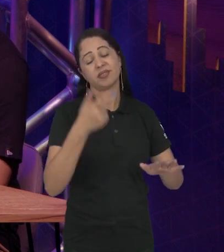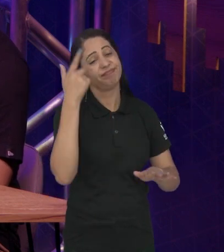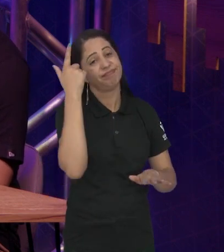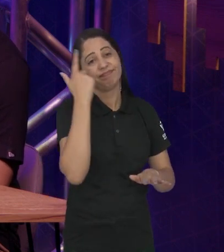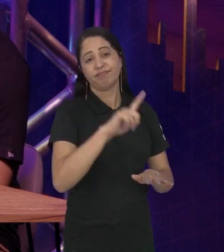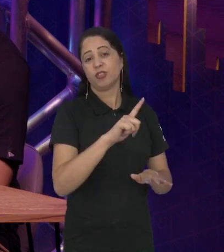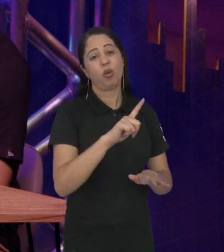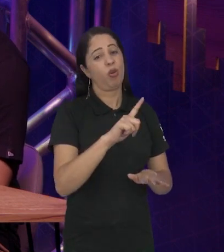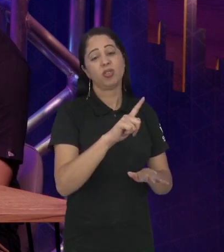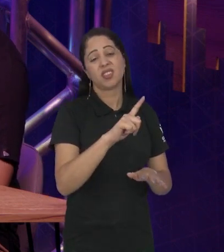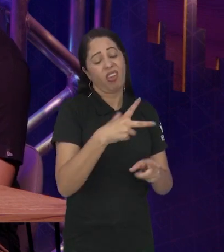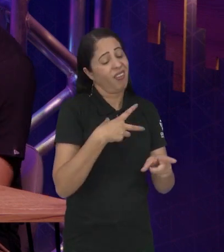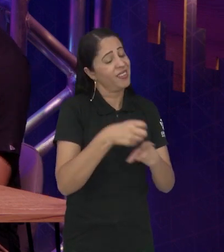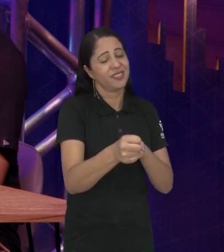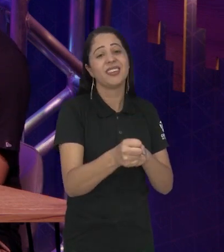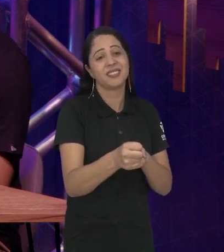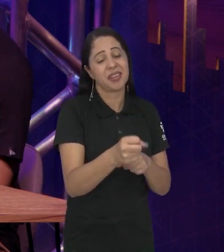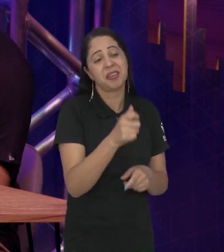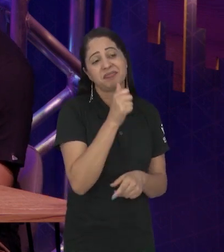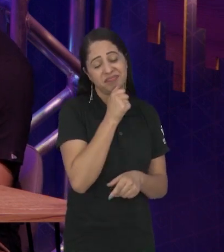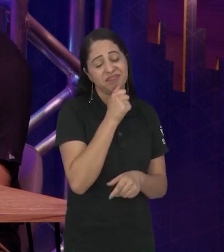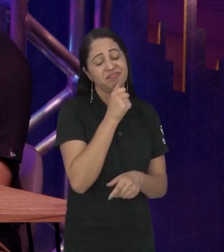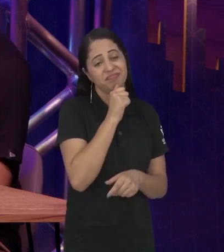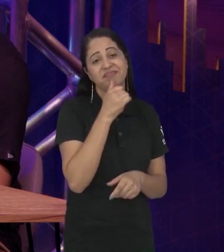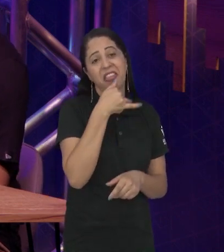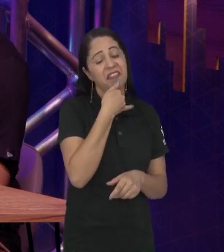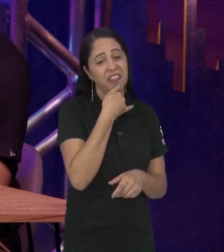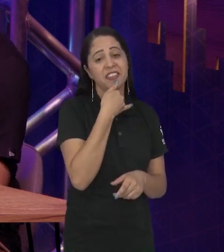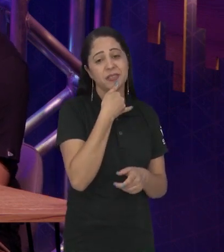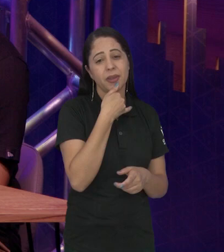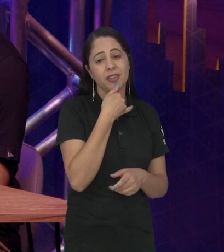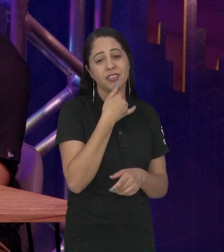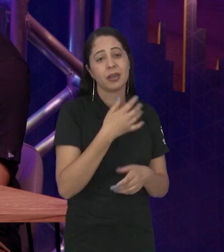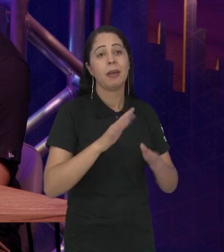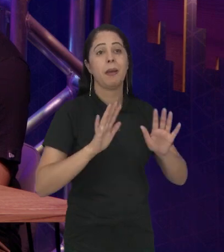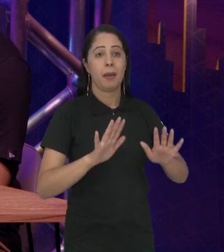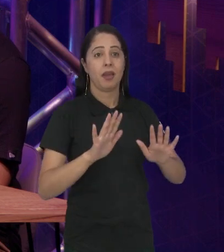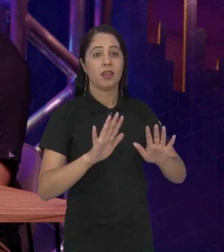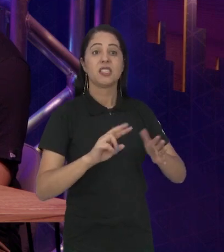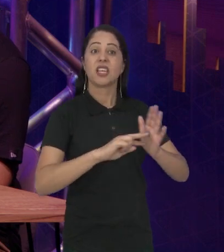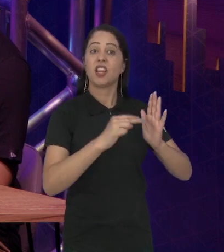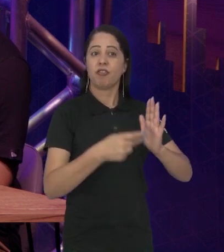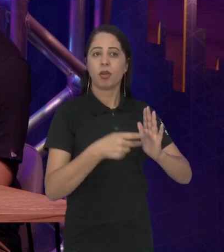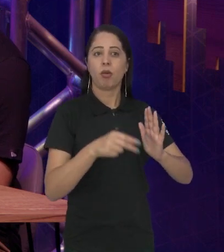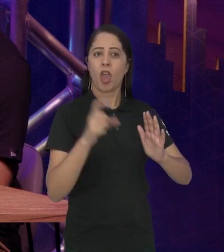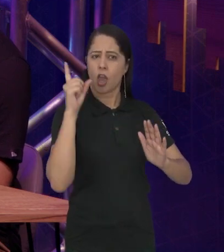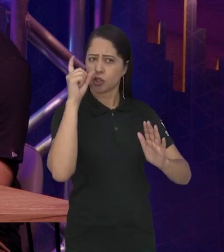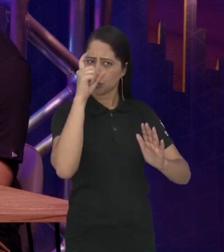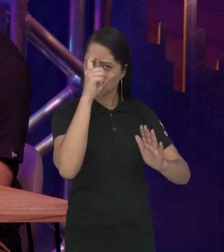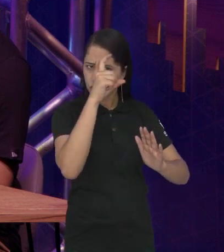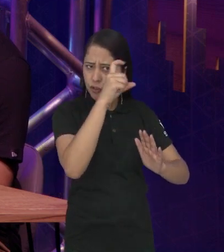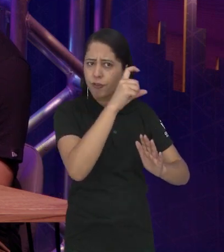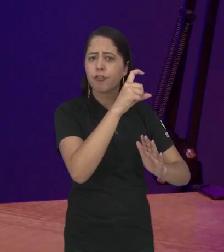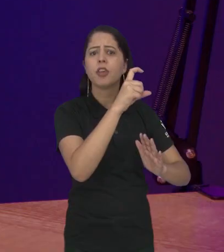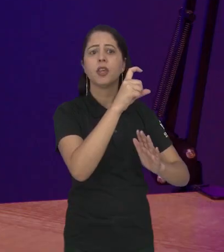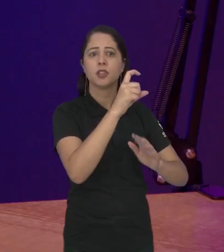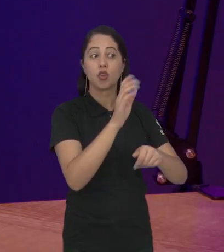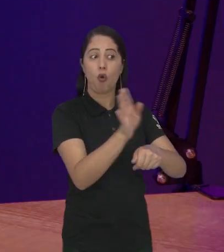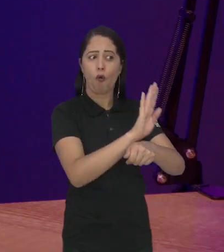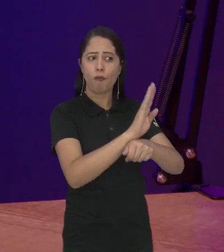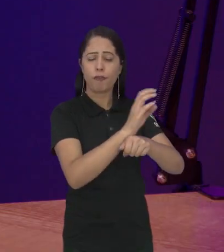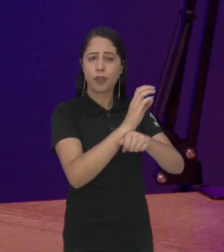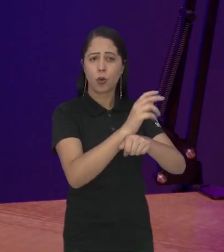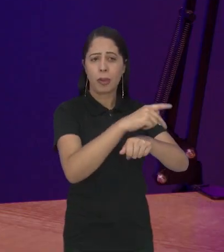conseguiu, né, nenhuma dessas vezes que a gente conseguiu um Oscar, e isso mostra, né, um pouquinho da dificuldade, né, de filmes